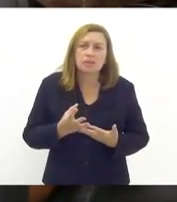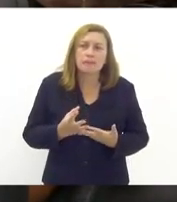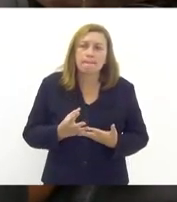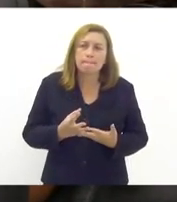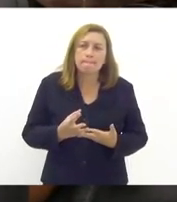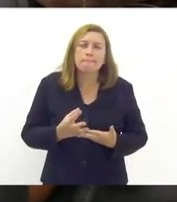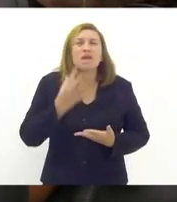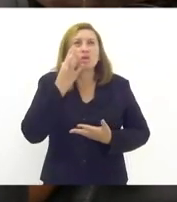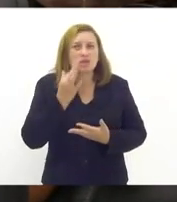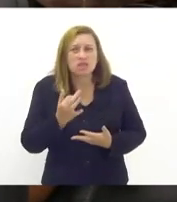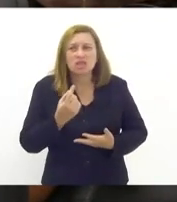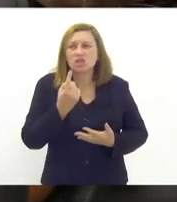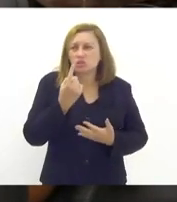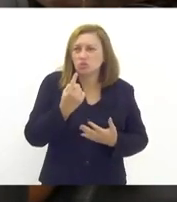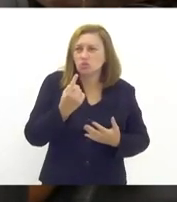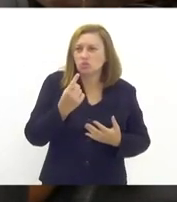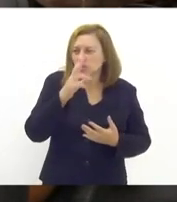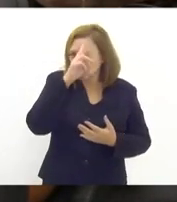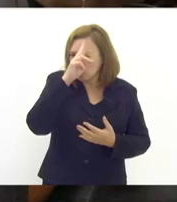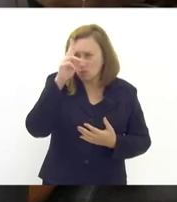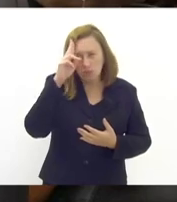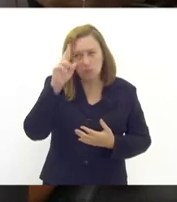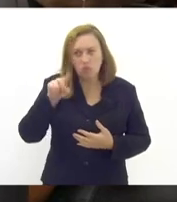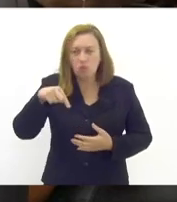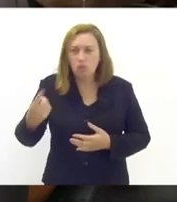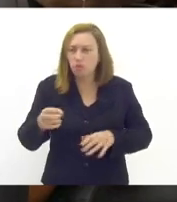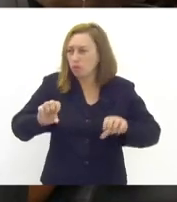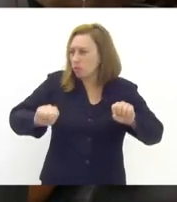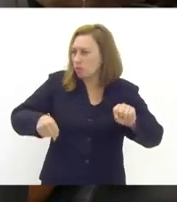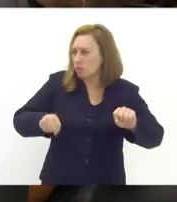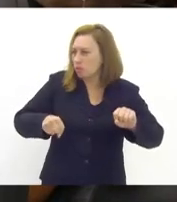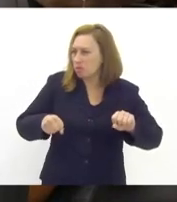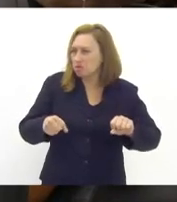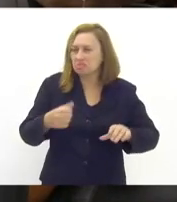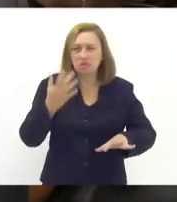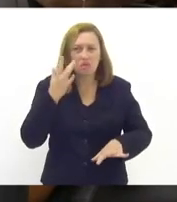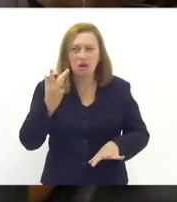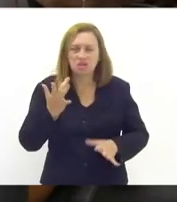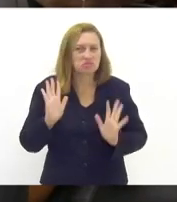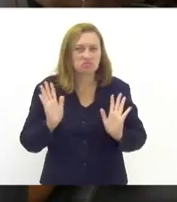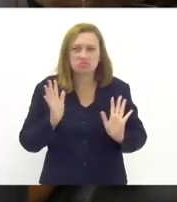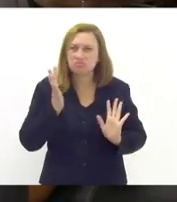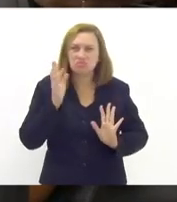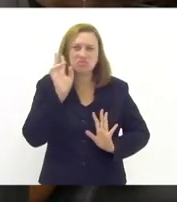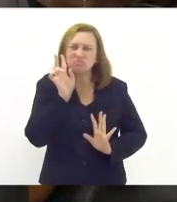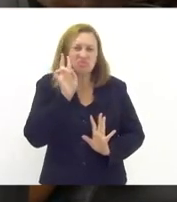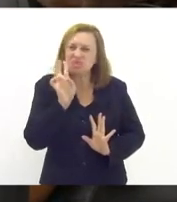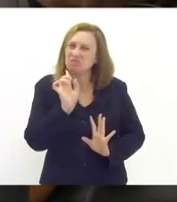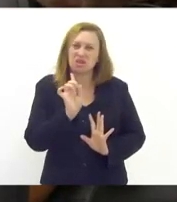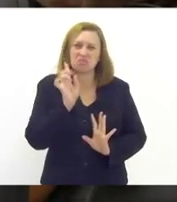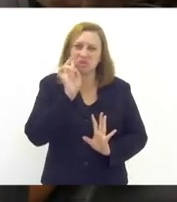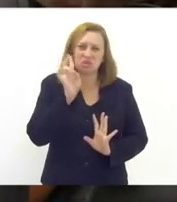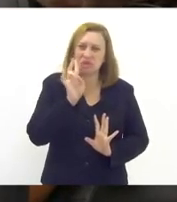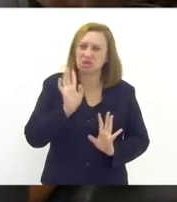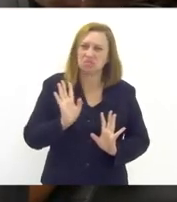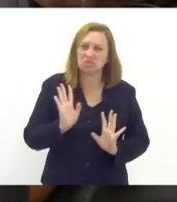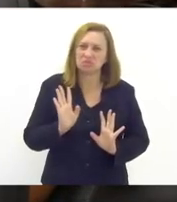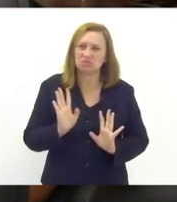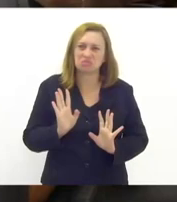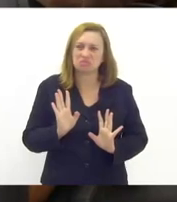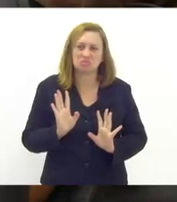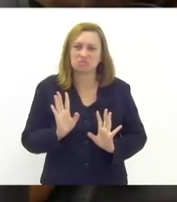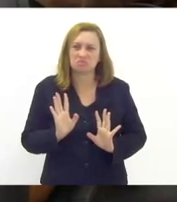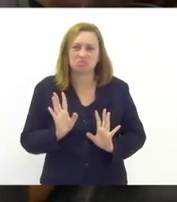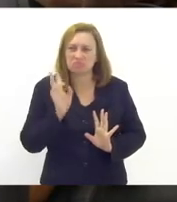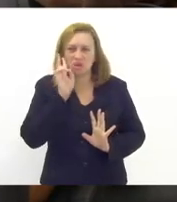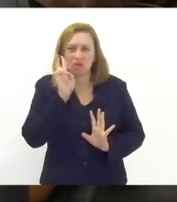Eu sei que um era um Uber, eu acho que outro era um mototáxi, algo do tipo. Entendi. Não sei de patrimônio, não sei. Assim.